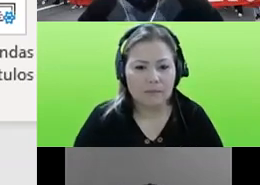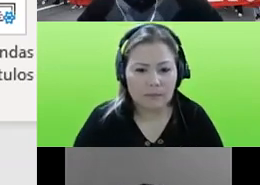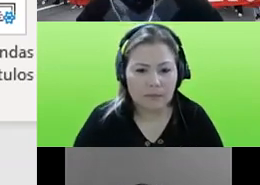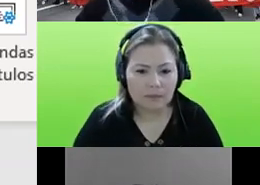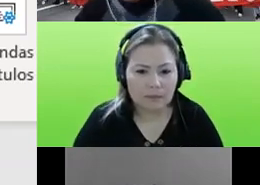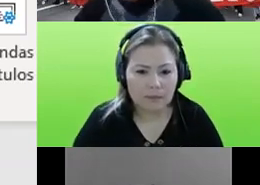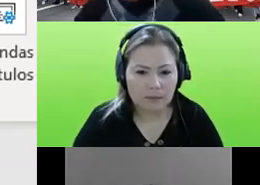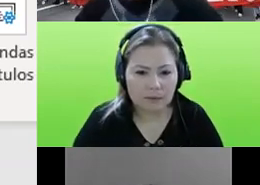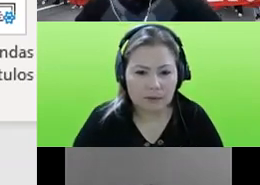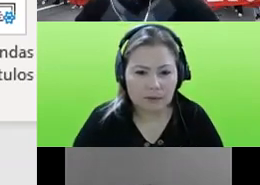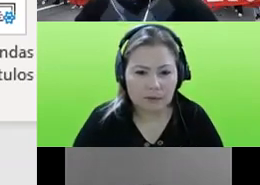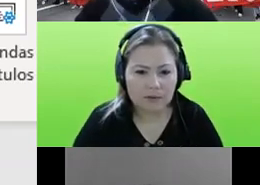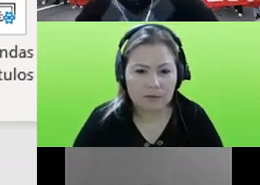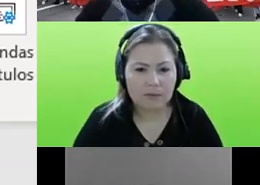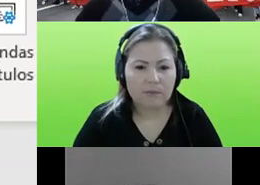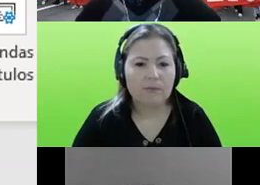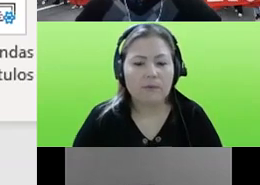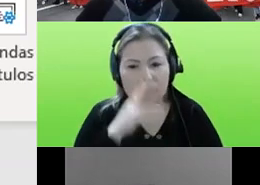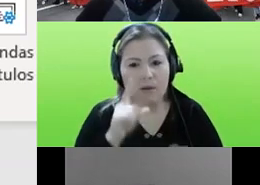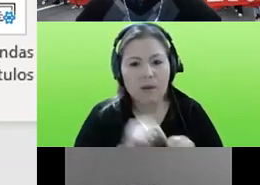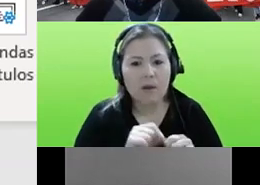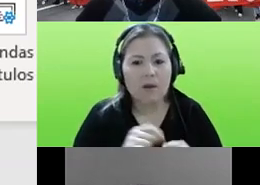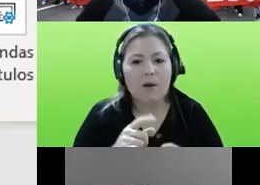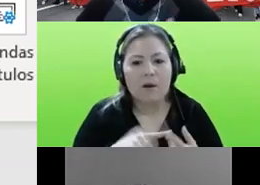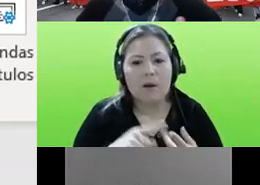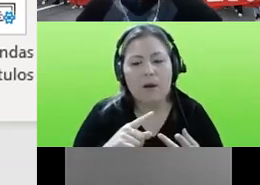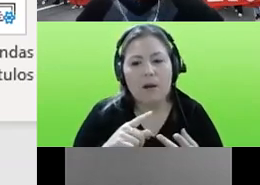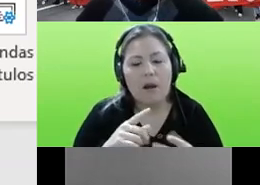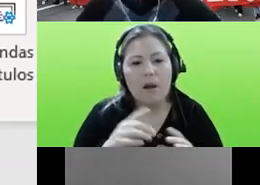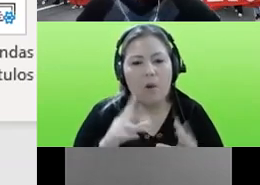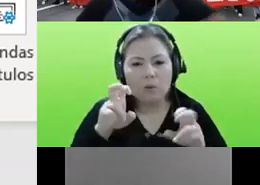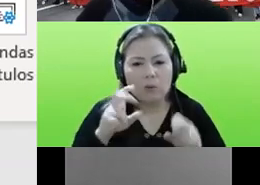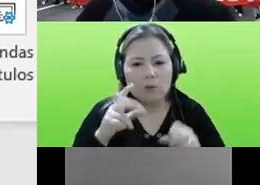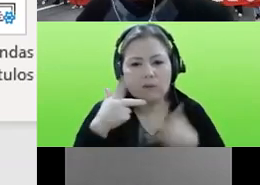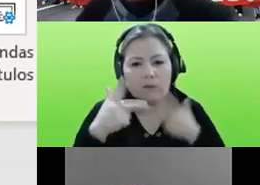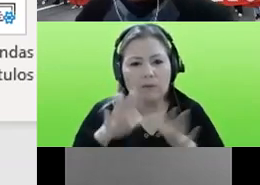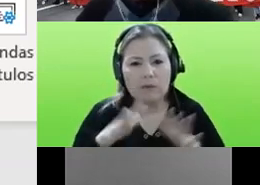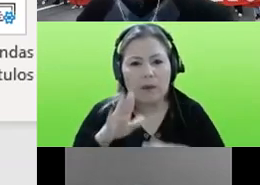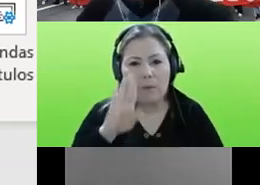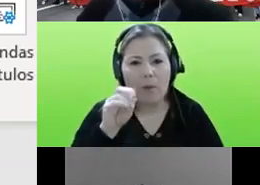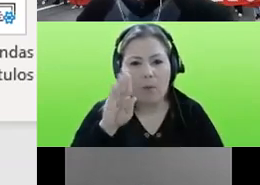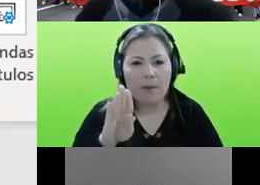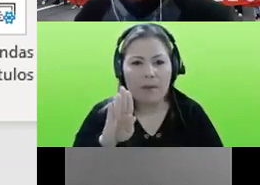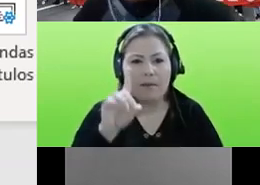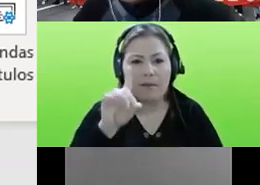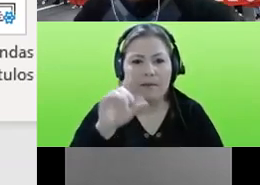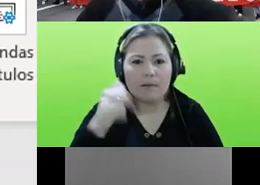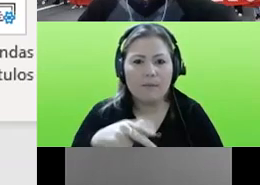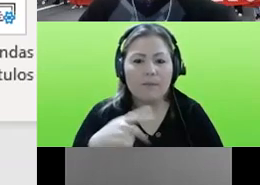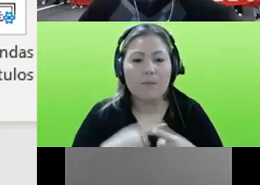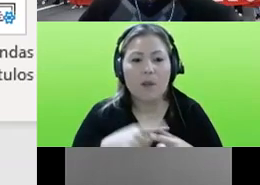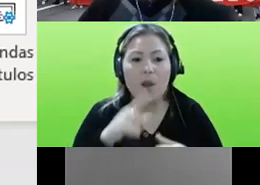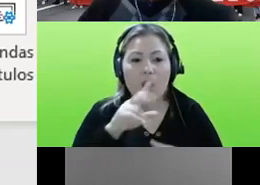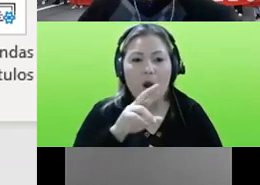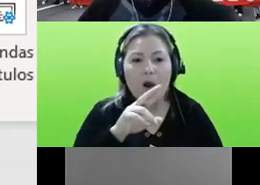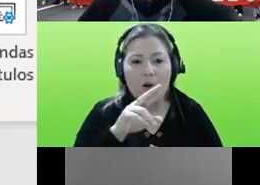do cosmopolitismo, vai ser um dos temas abordados aqui, né? Eu pus aqui o Bob Dylan, porque o Axel Honneth escreveu um livro sobre